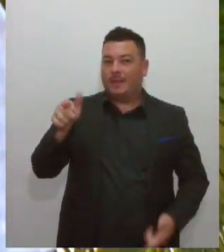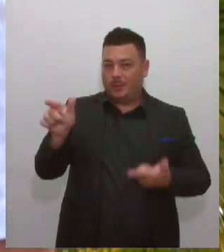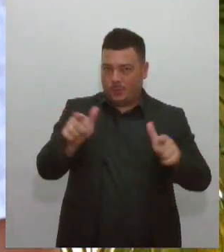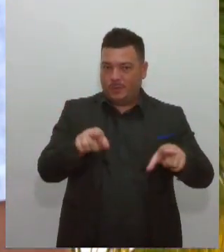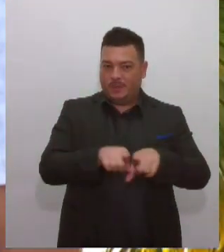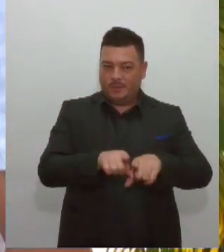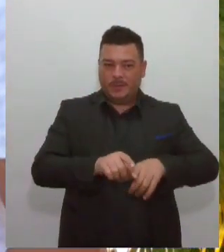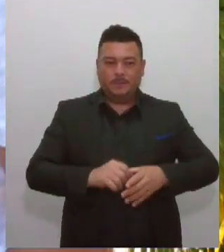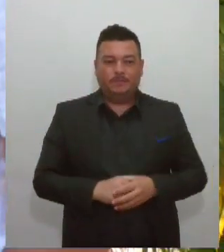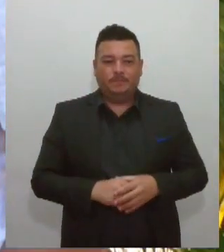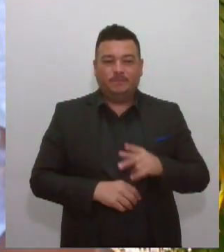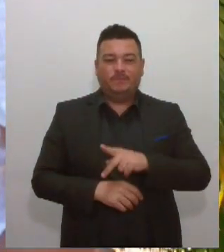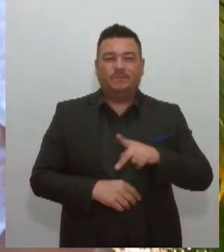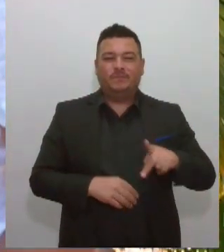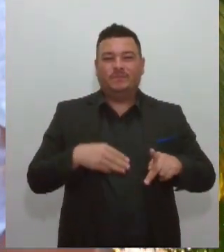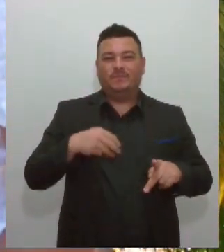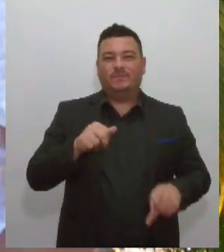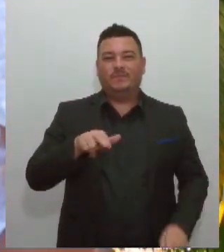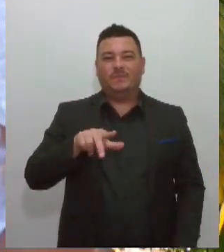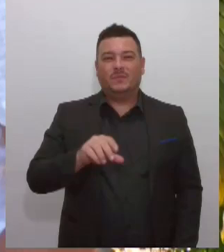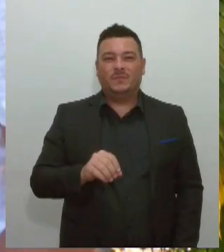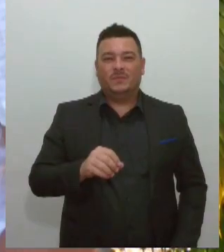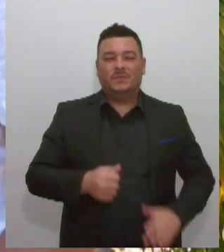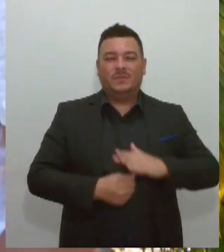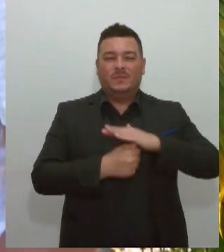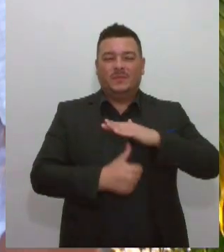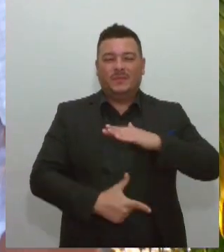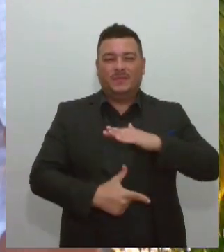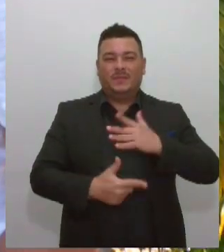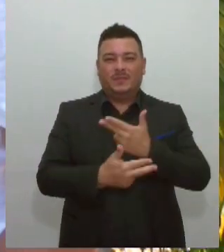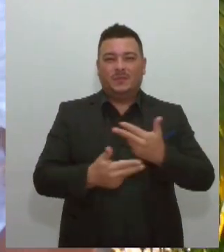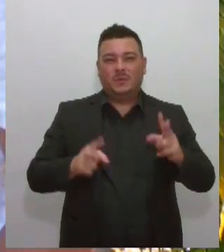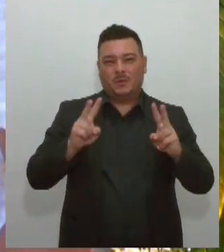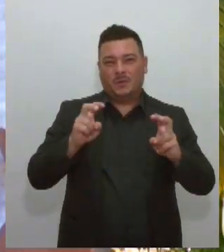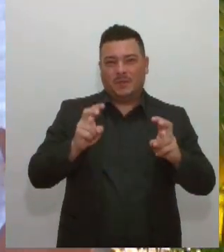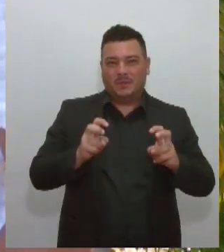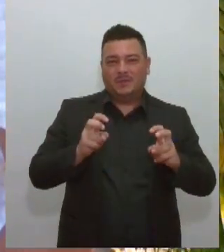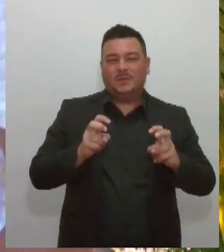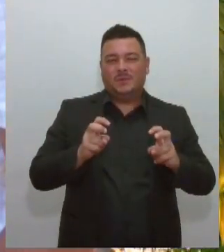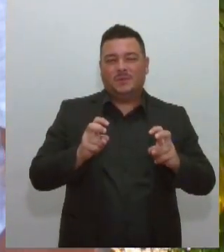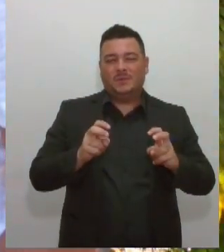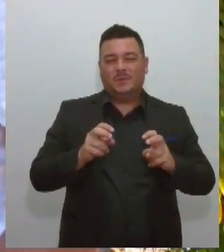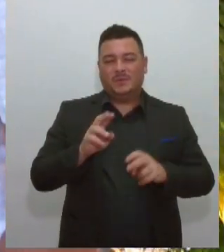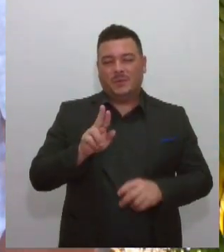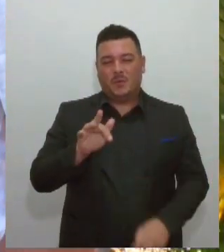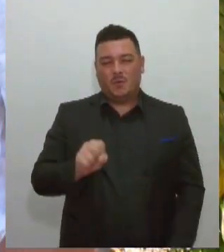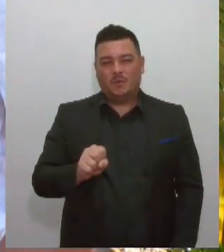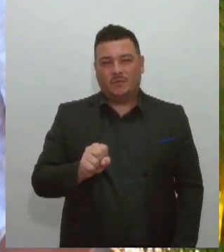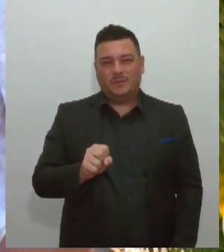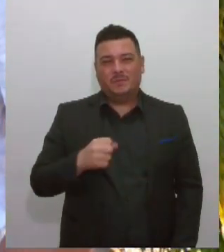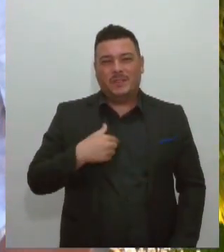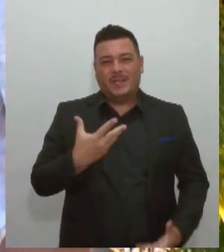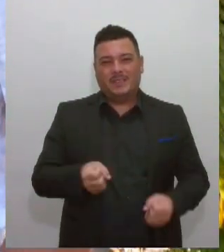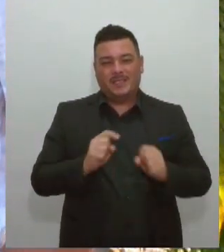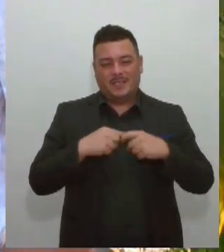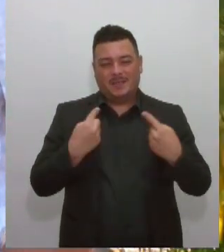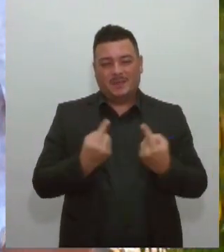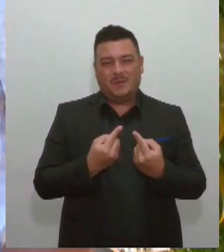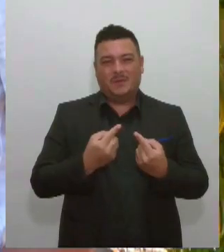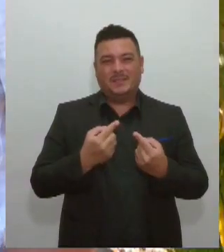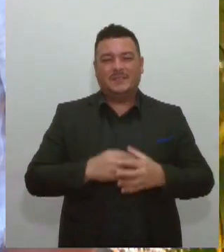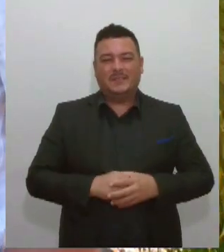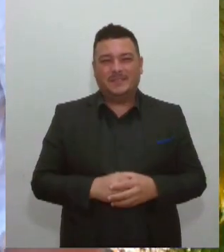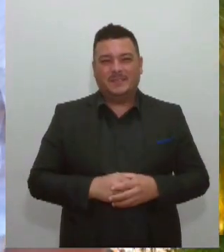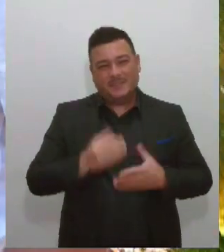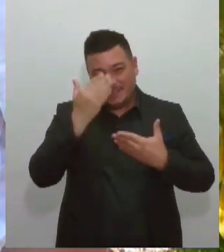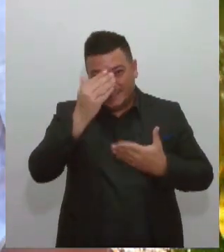Marcelo Alves Mendes, pró-reitor de Assuntos Estudantis da UFES, muito obrigado pelas informações, receber a equipe da TV Alese. Nós é que agradecemos, em